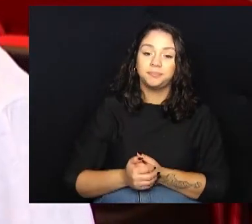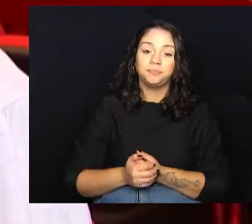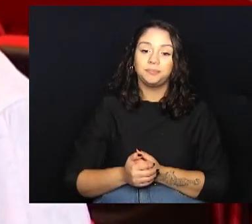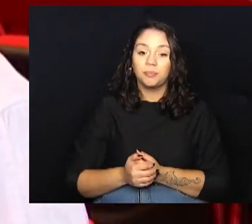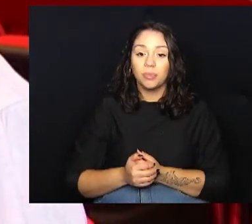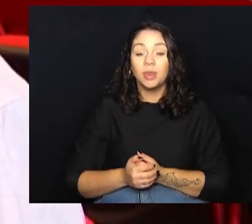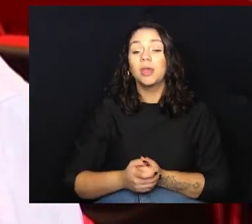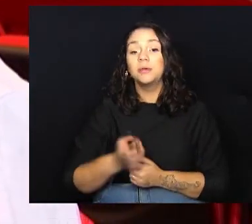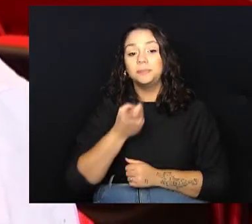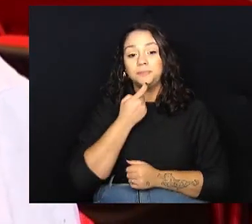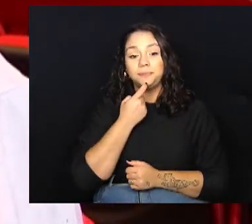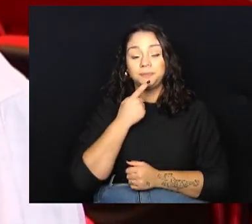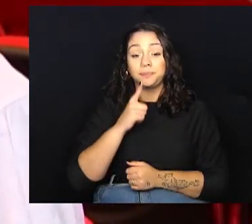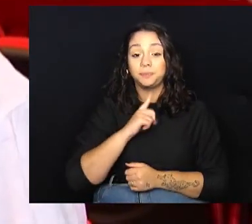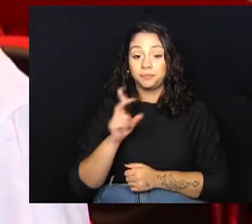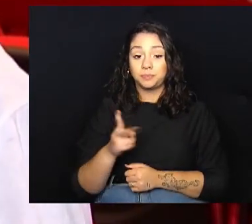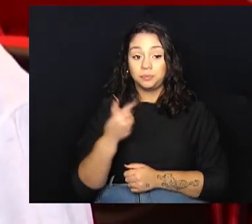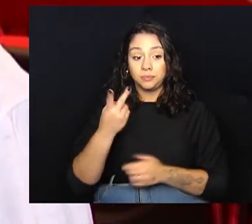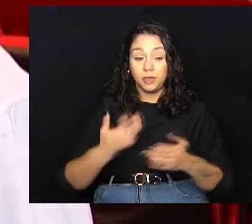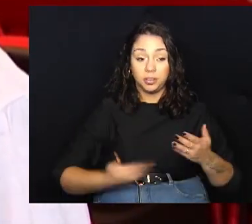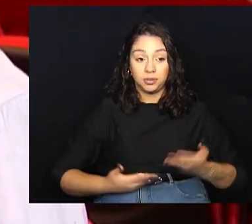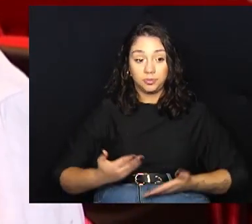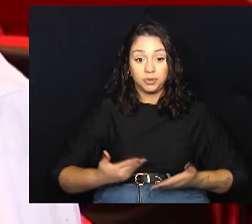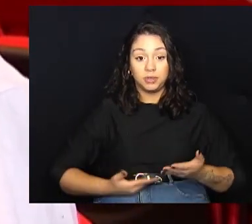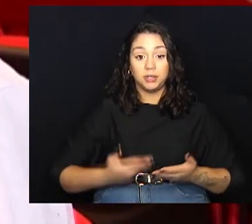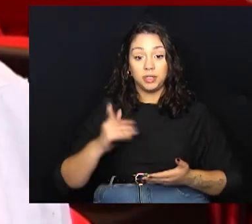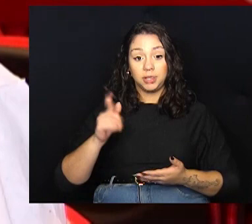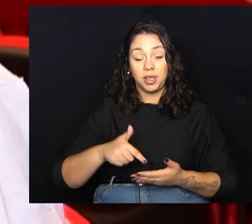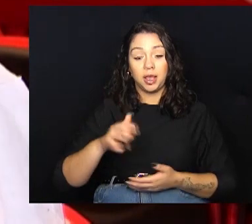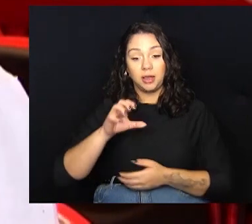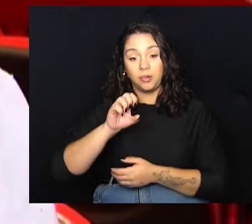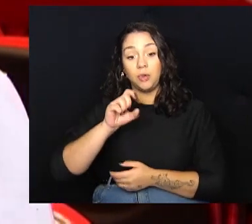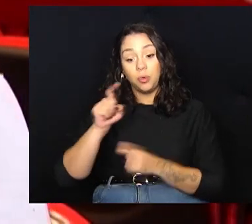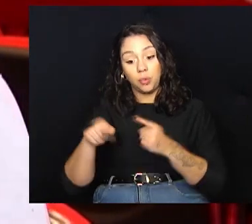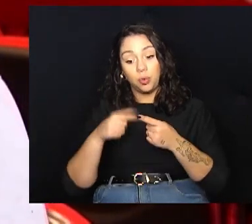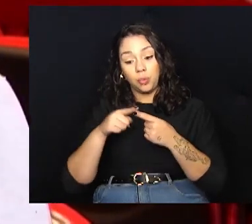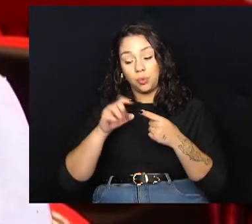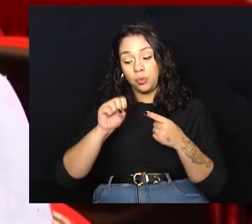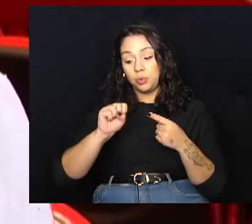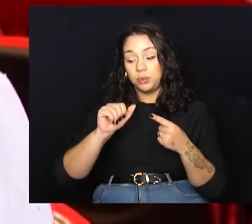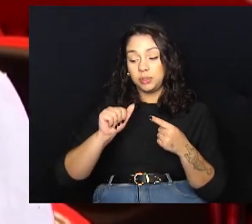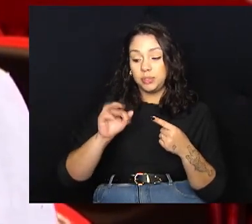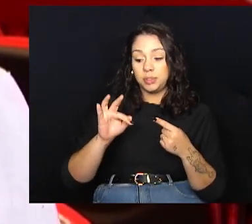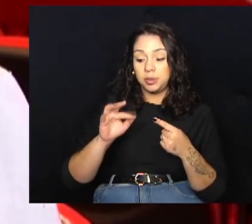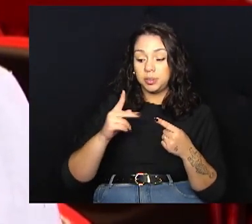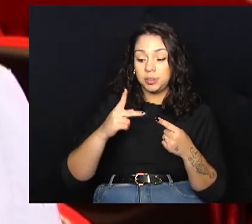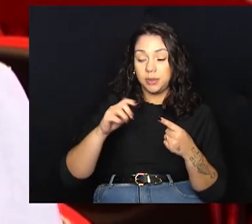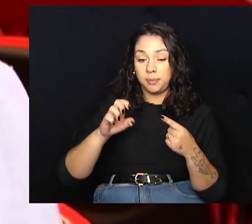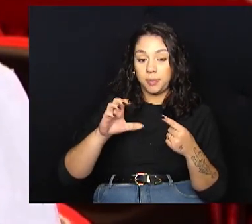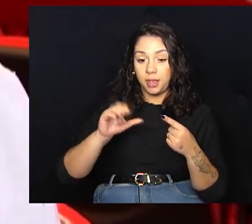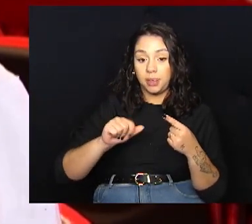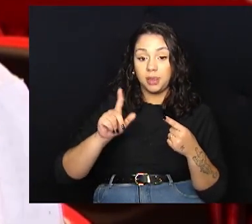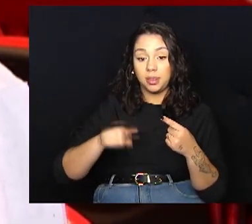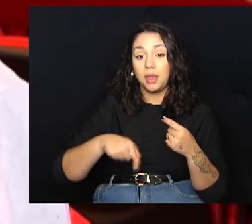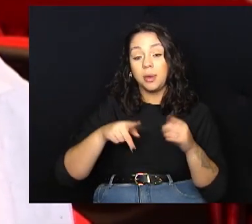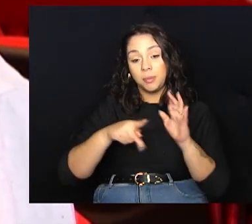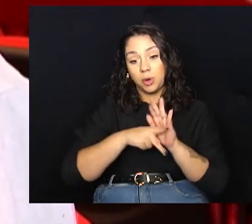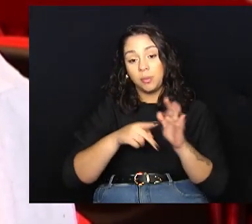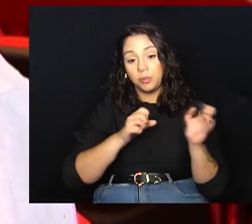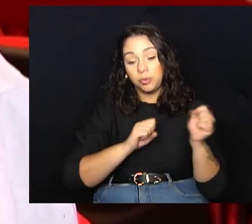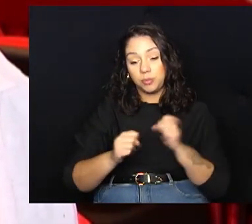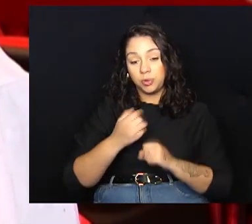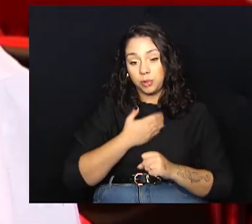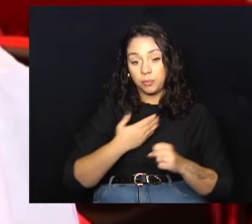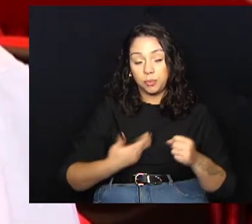serviços de acolhimento familiar um que é o sapeca um serviço inteiramente executado pelo poder público e o outro que